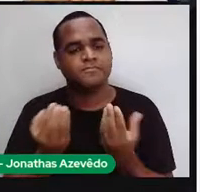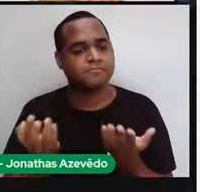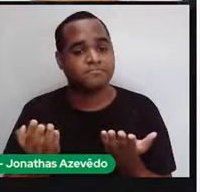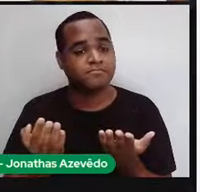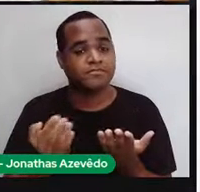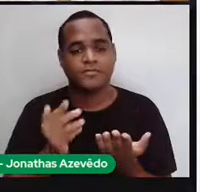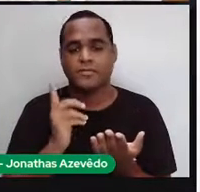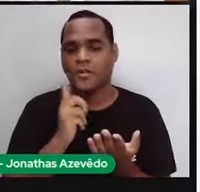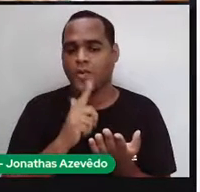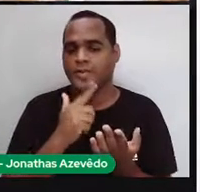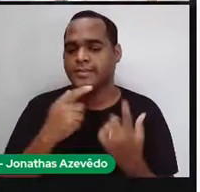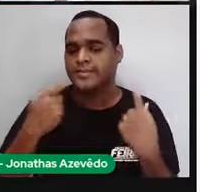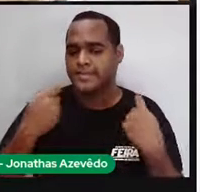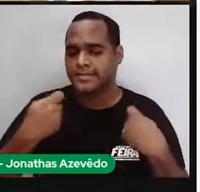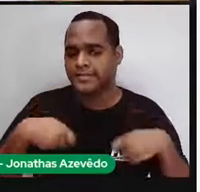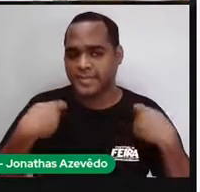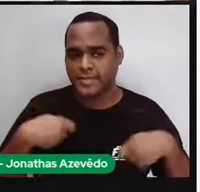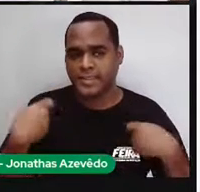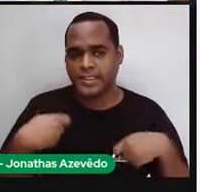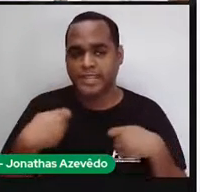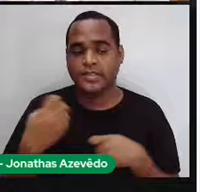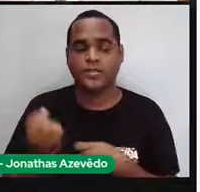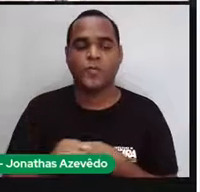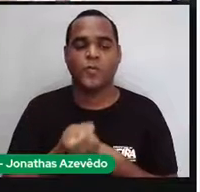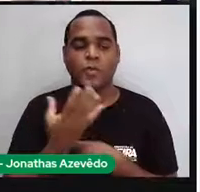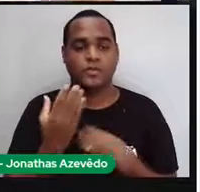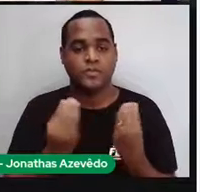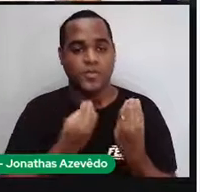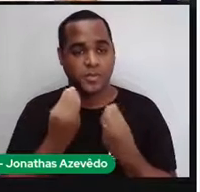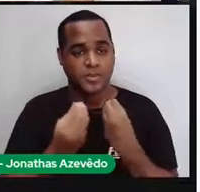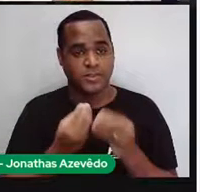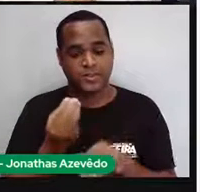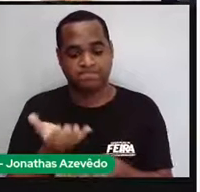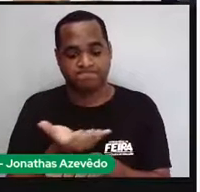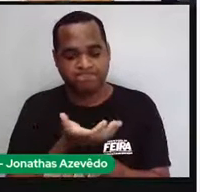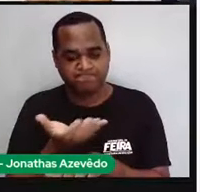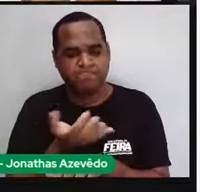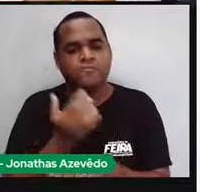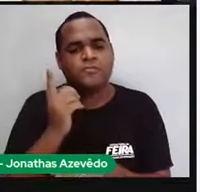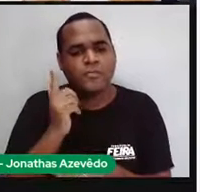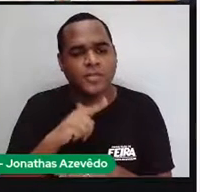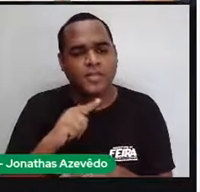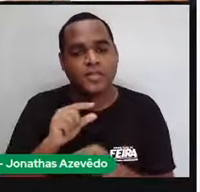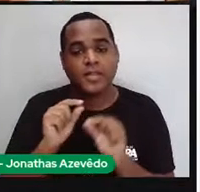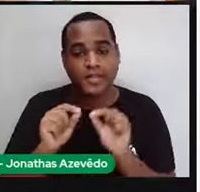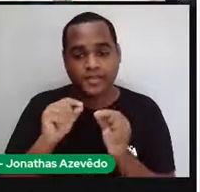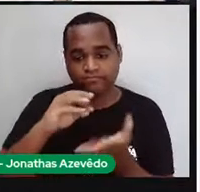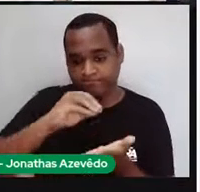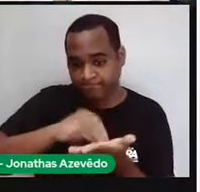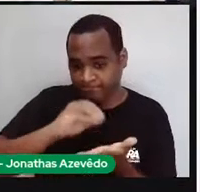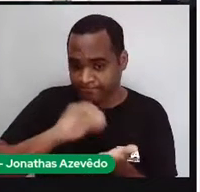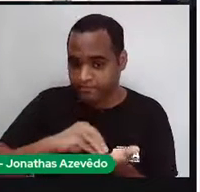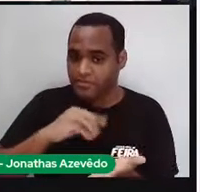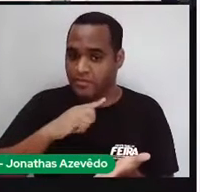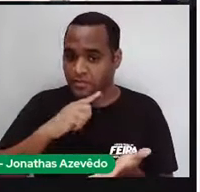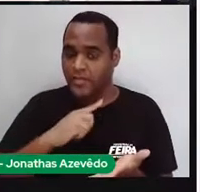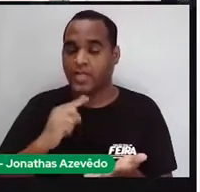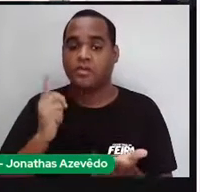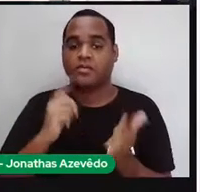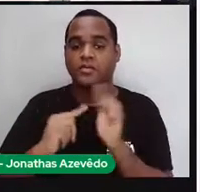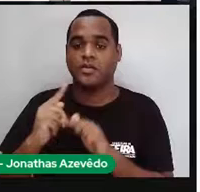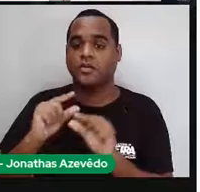Quanto é necessário e para cobrir essa superfície para forrar essa